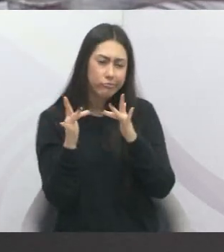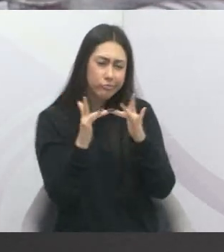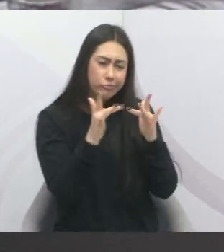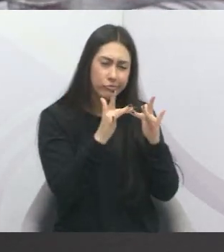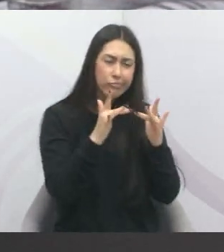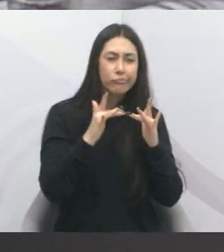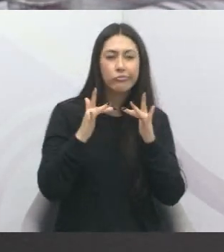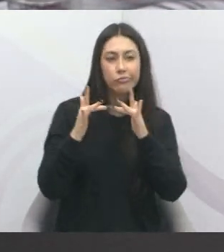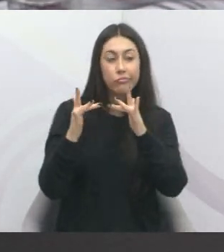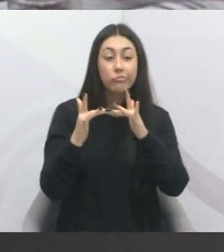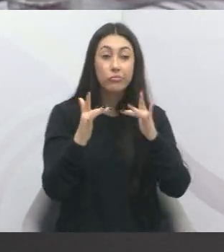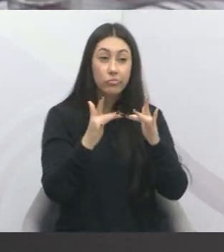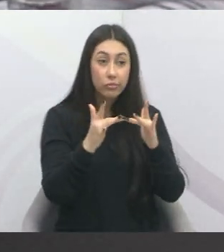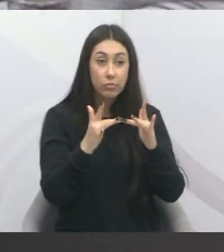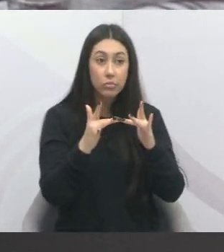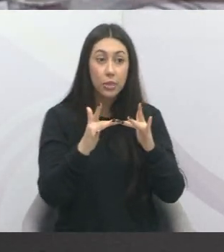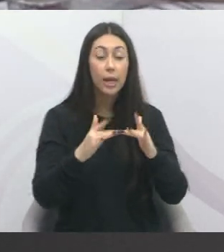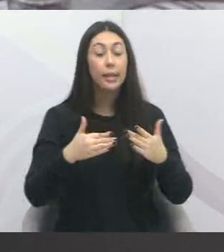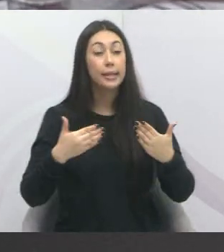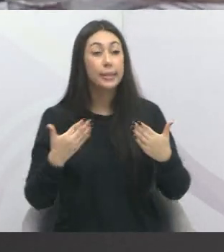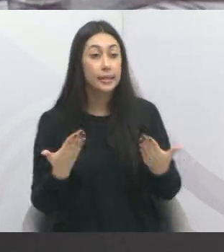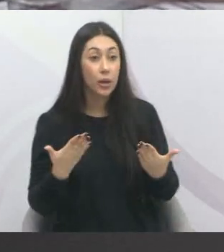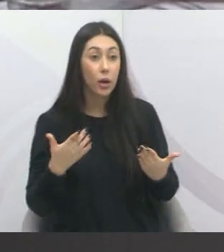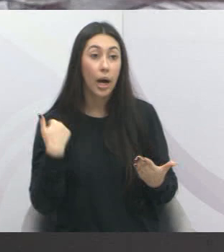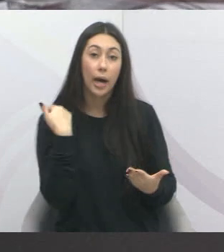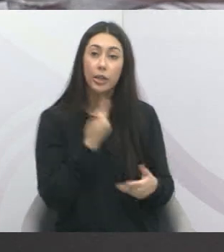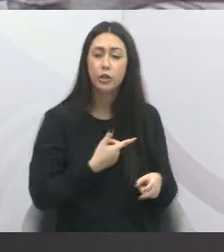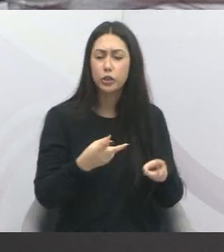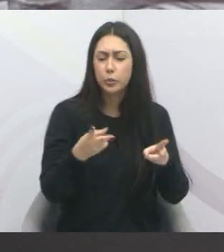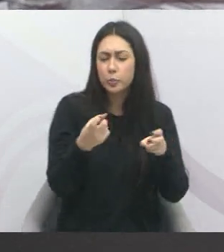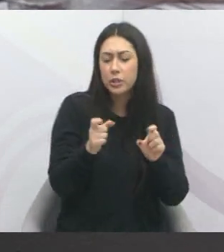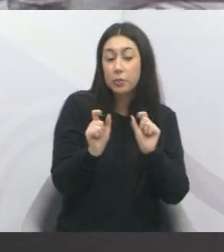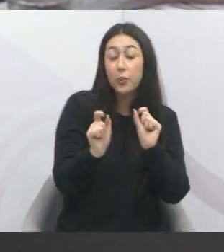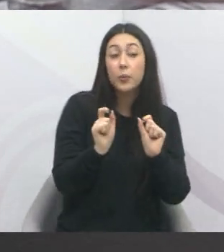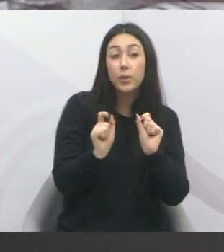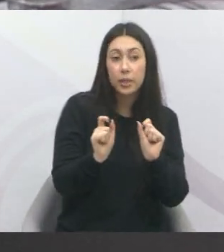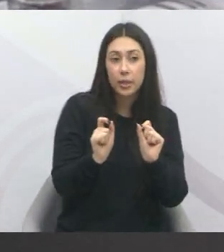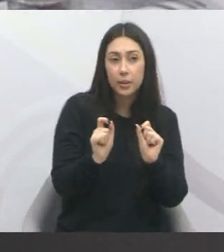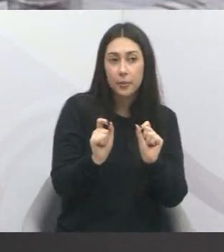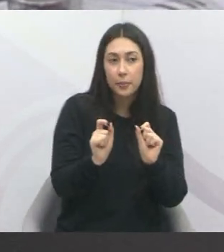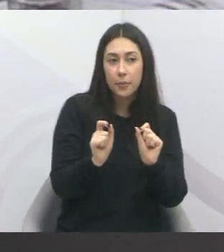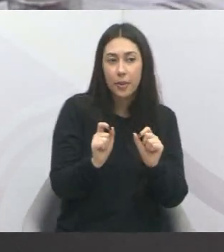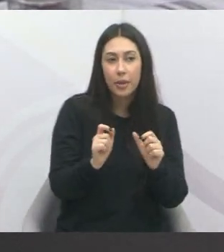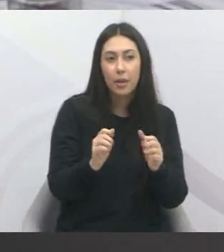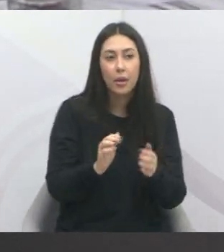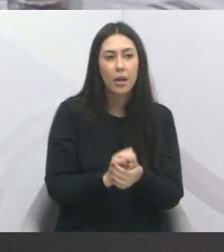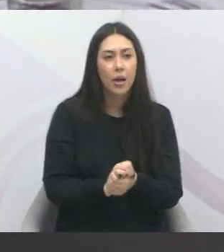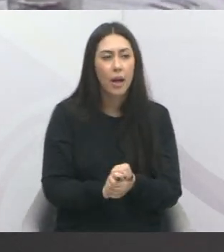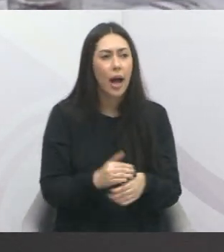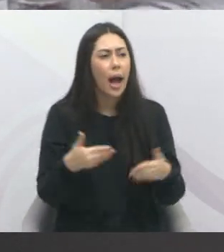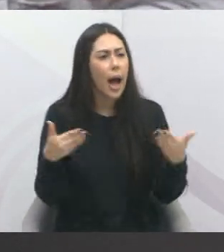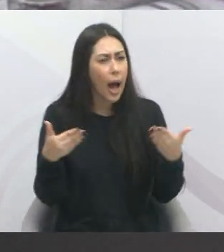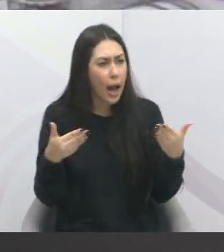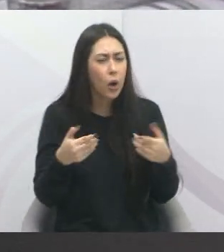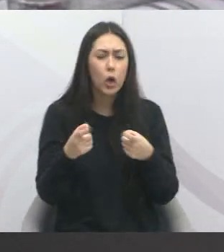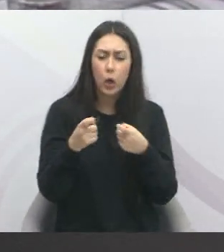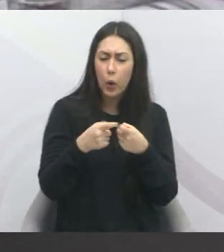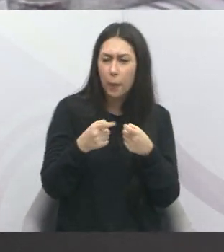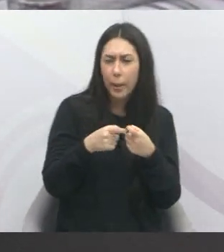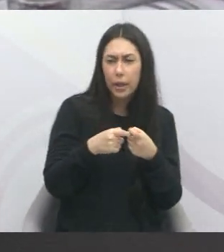e as ações longitudinais. Então, o que a gente percebeu, doutor, é que houve um interesse maior de